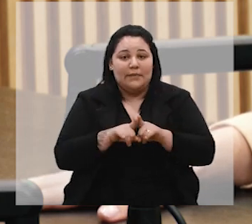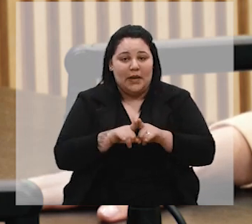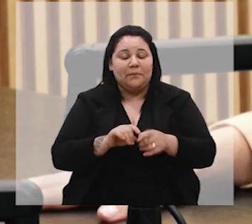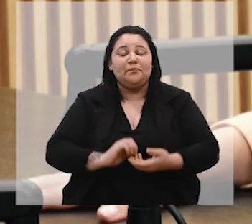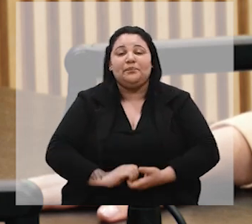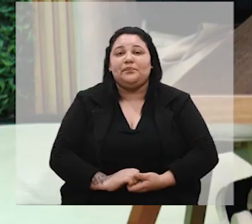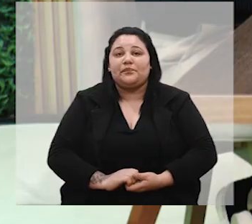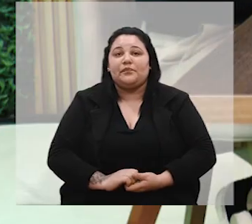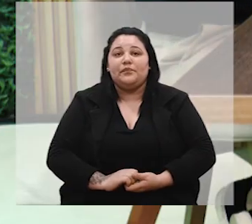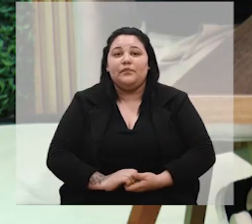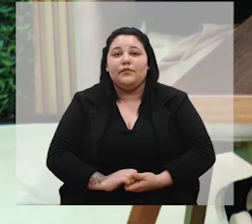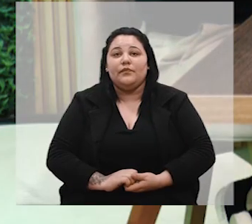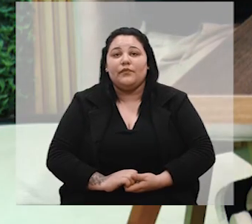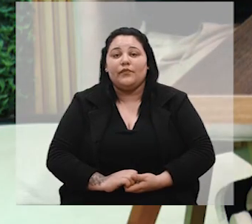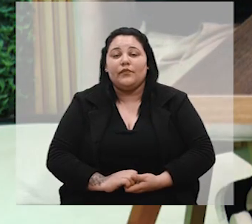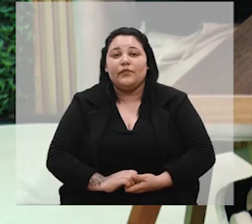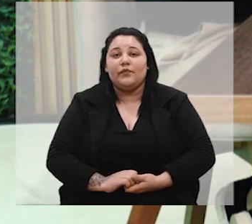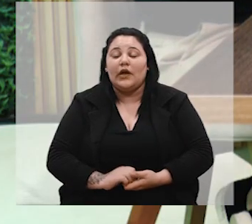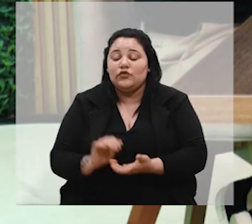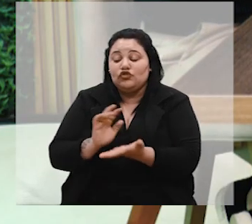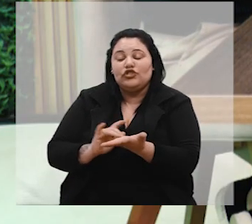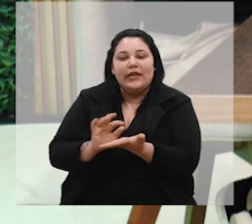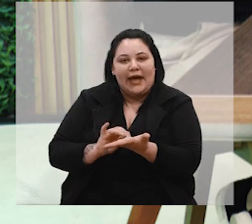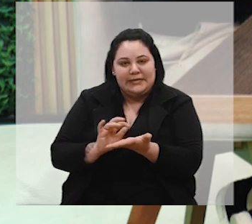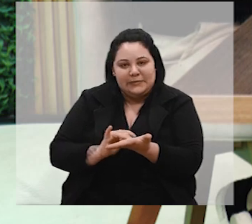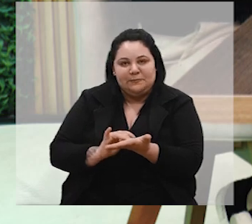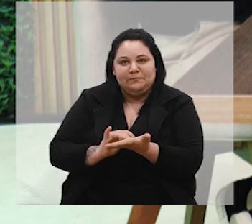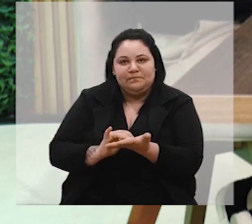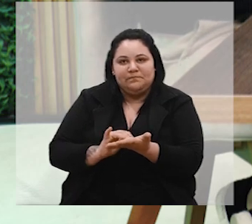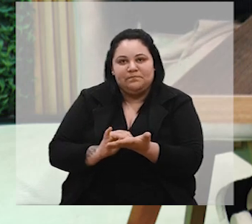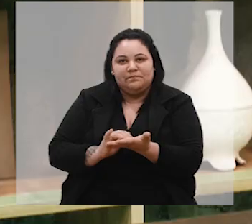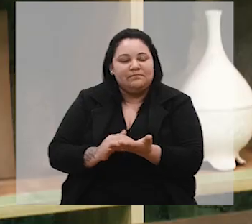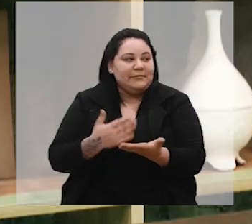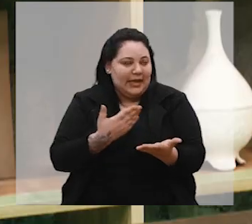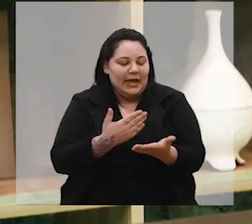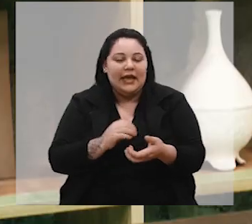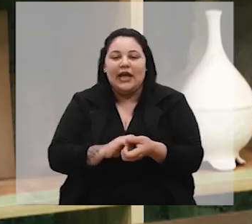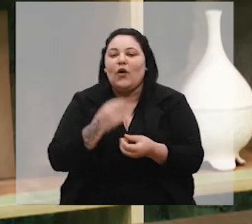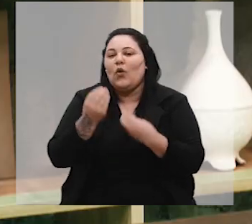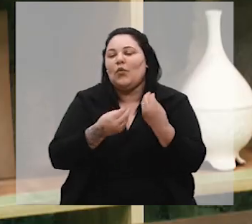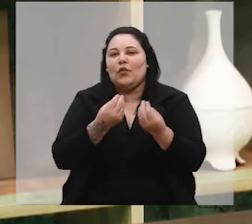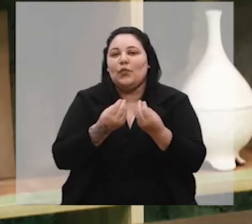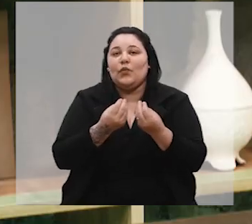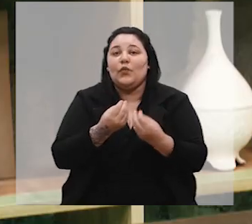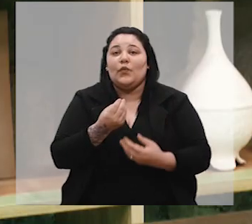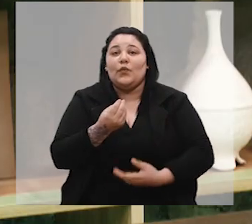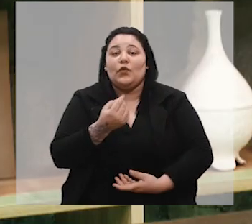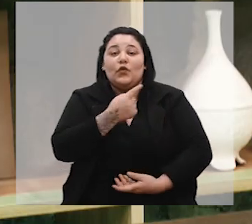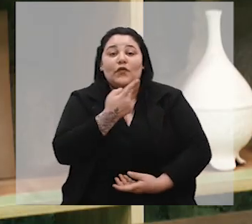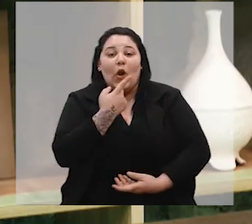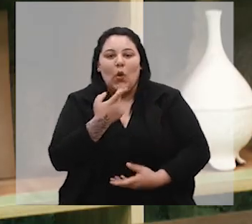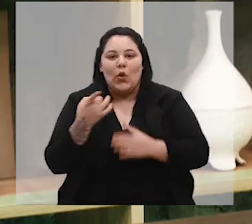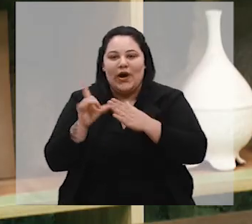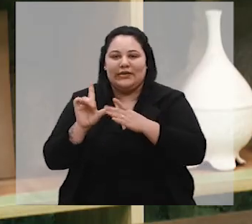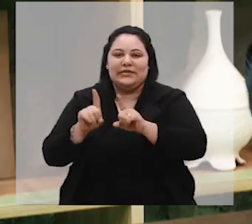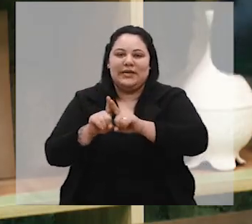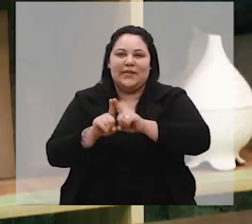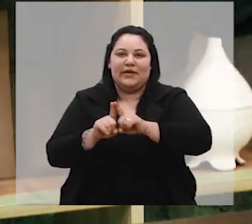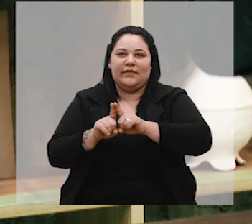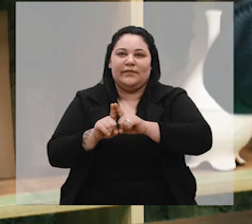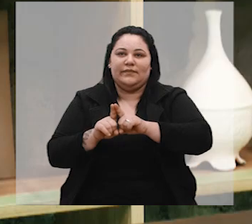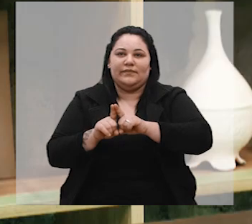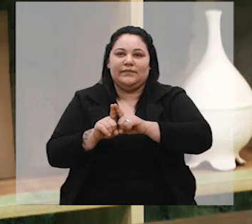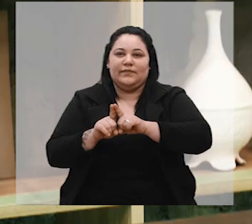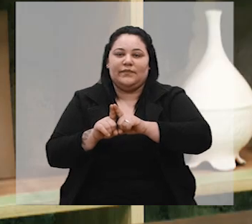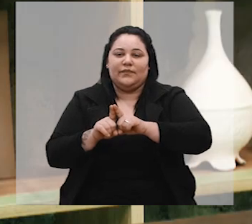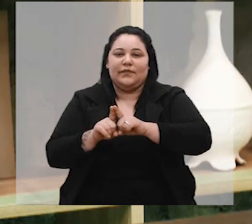ressaltar isso. Em relação aos crimes digitais, doutora Gabriela, como que a gente vem, né, falaste há pouco, numa